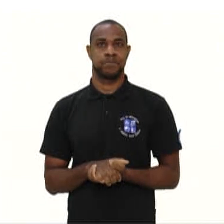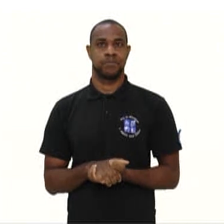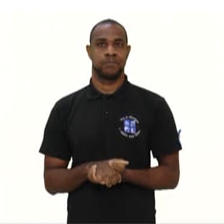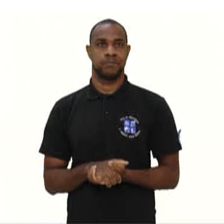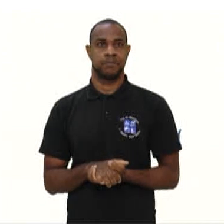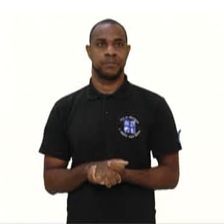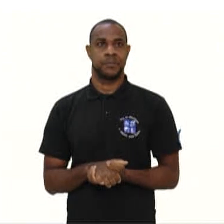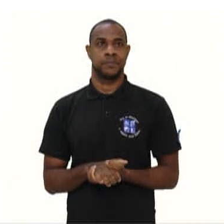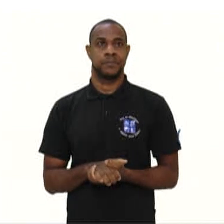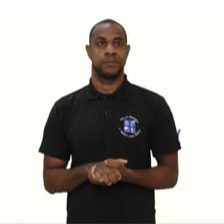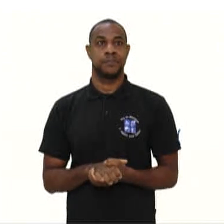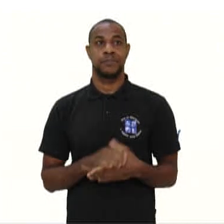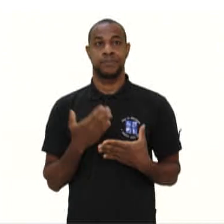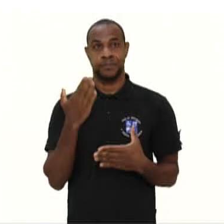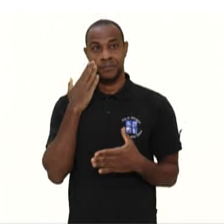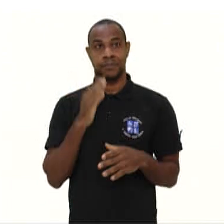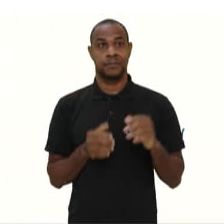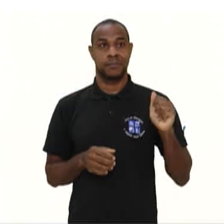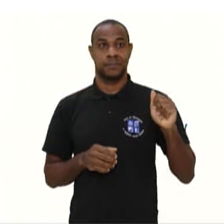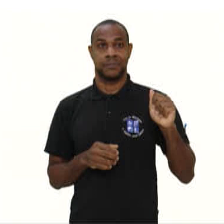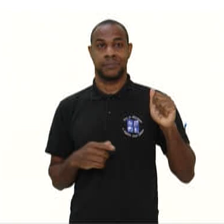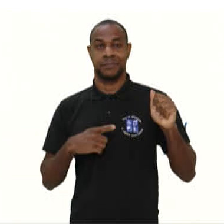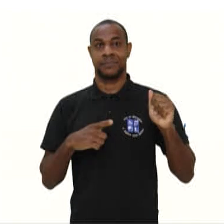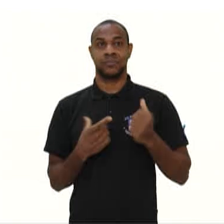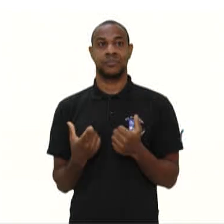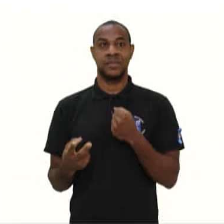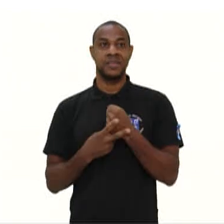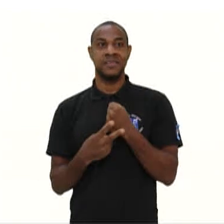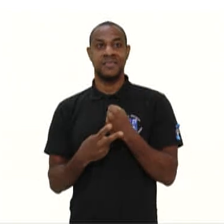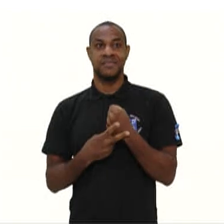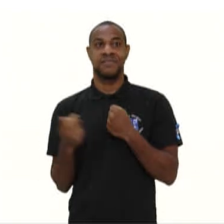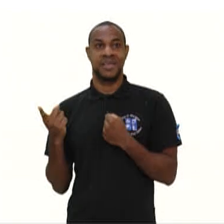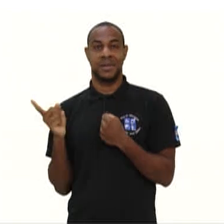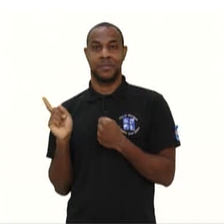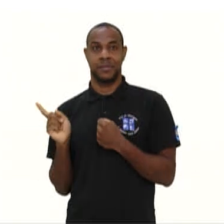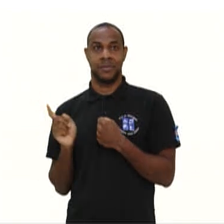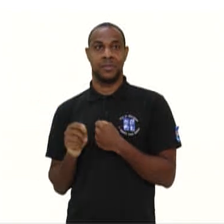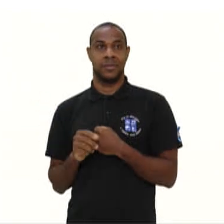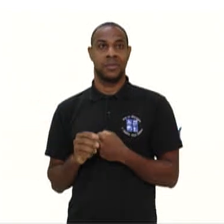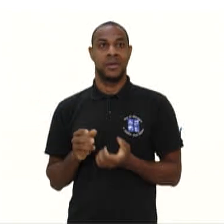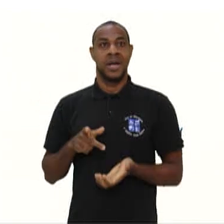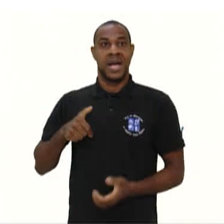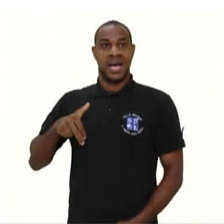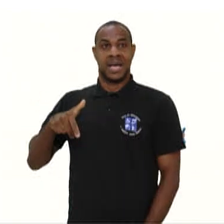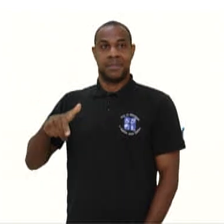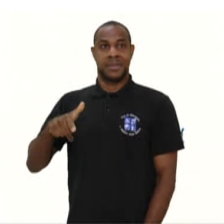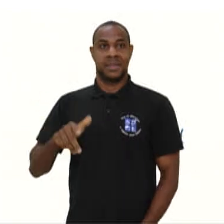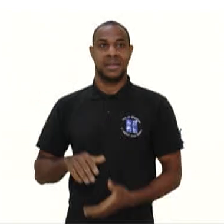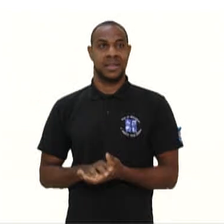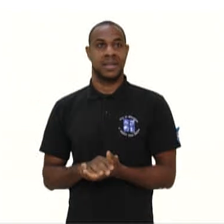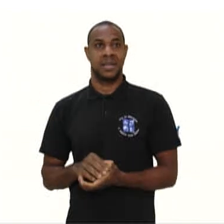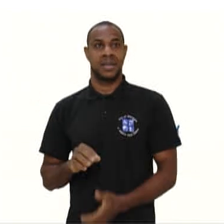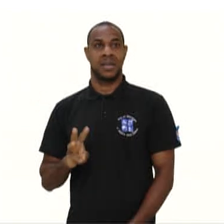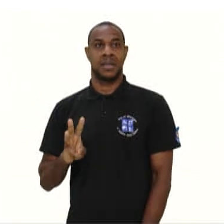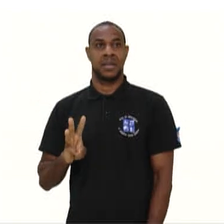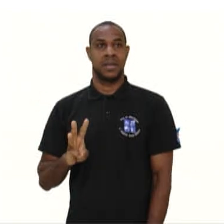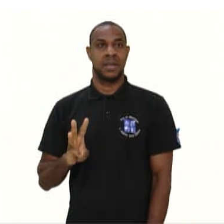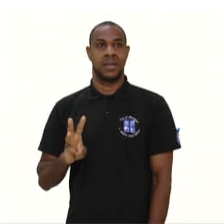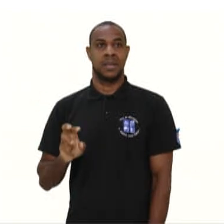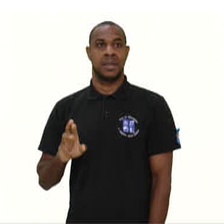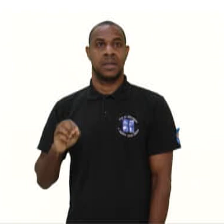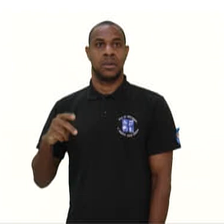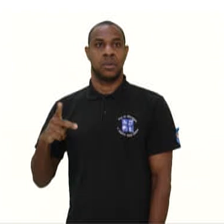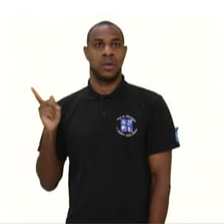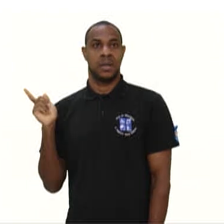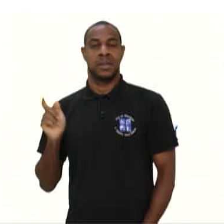beach wraps. Então, Ellie, temos o verbo em questão, que é o verbo walk, caminhar, na praia de Barbados, quando viu